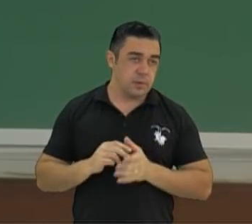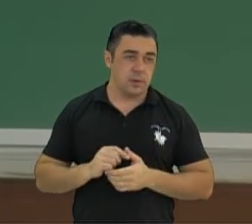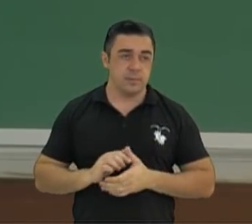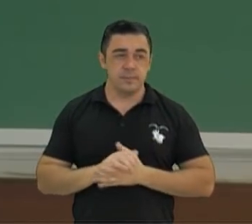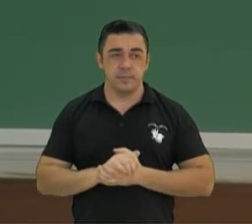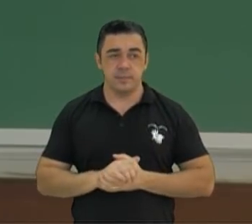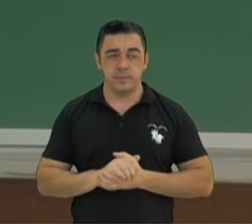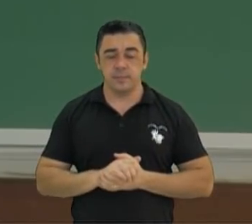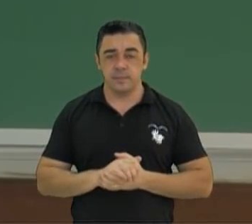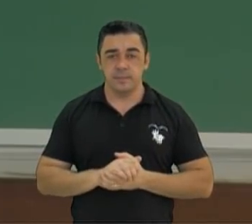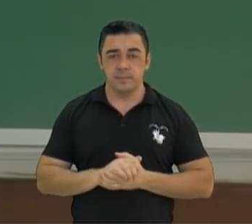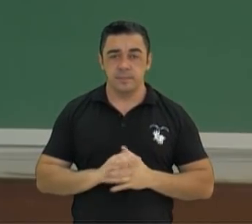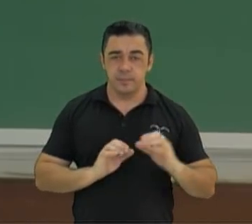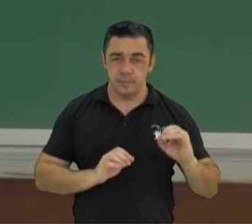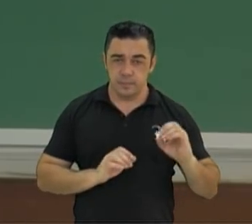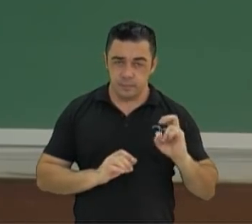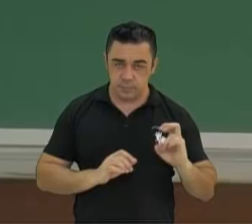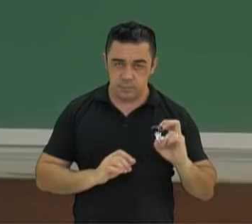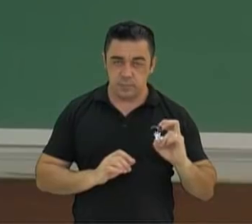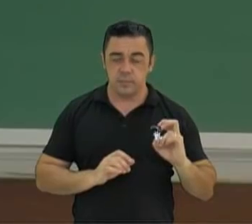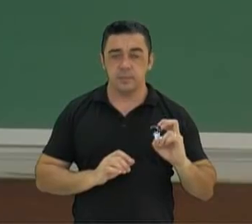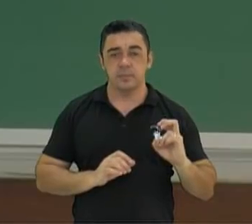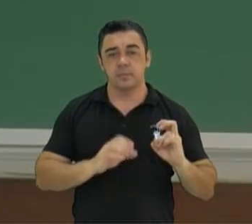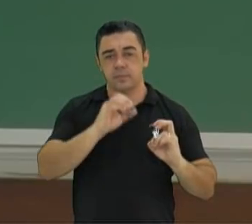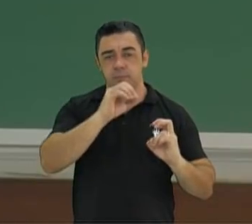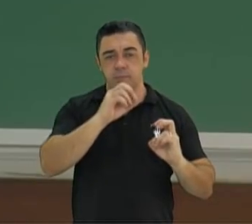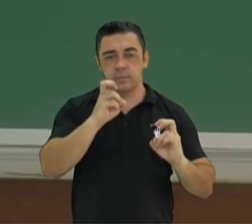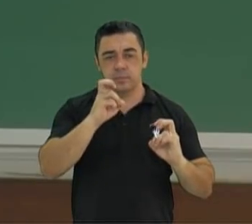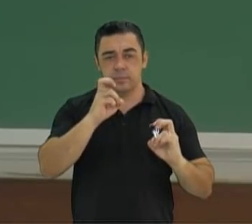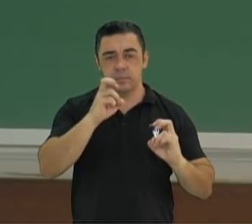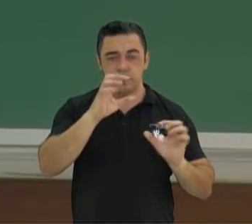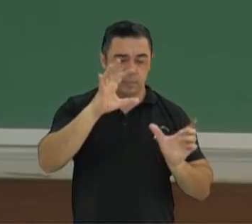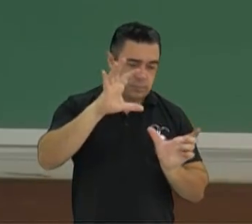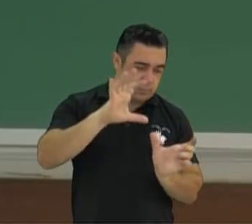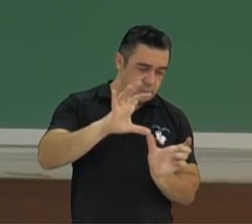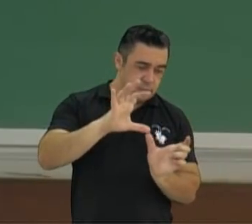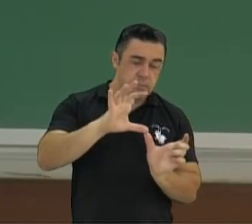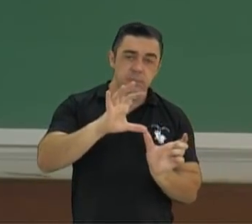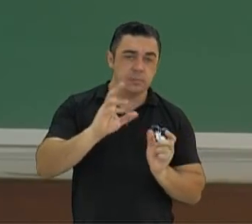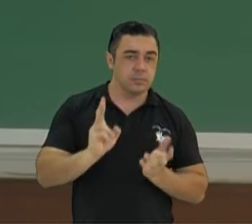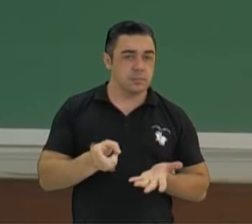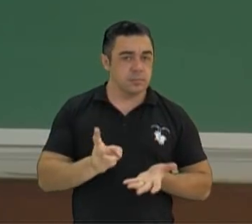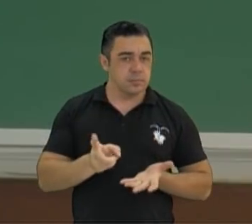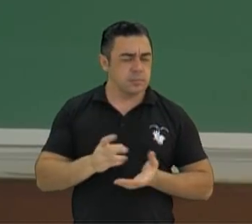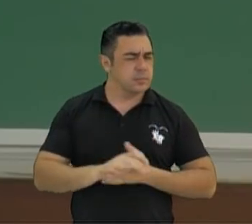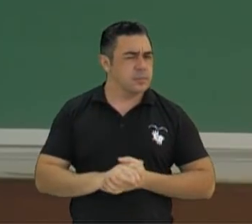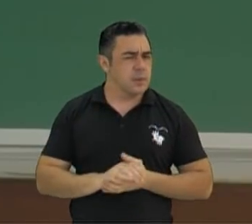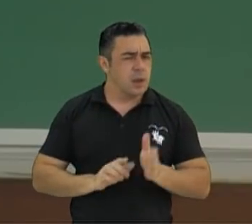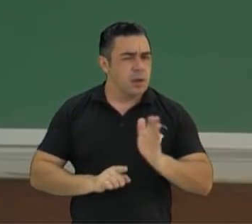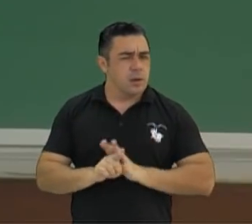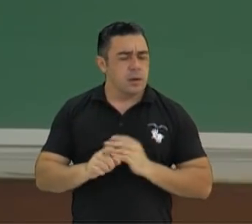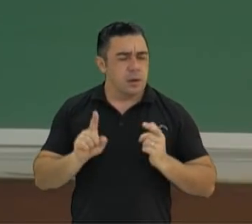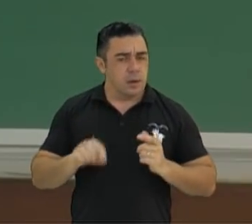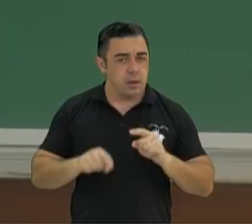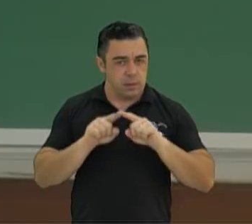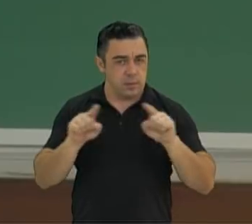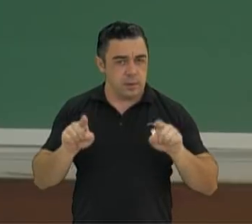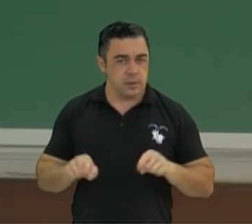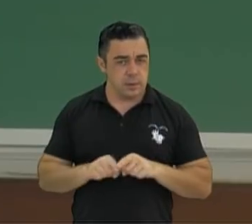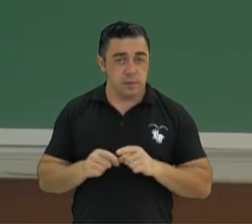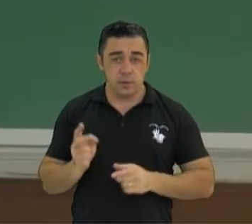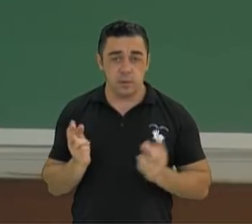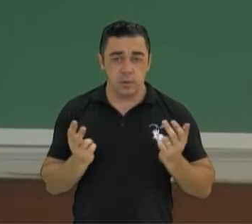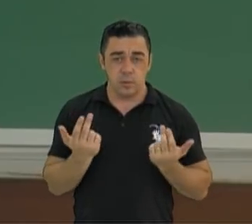ó, 0,5 metros de comprimento e 0,5 metros de altura. Mas como ele é um quadrado que tem